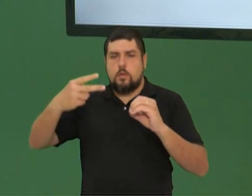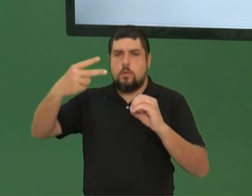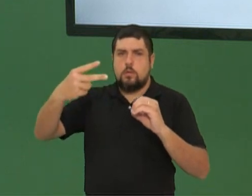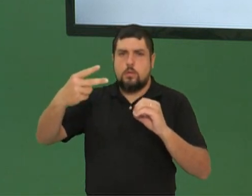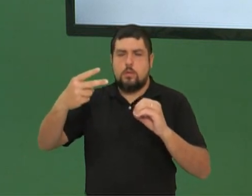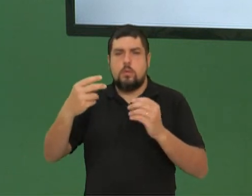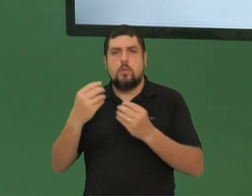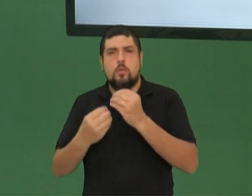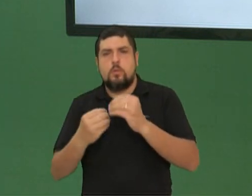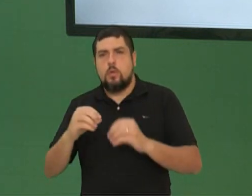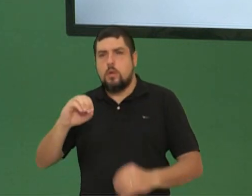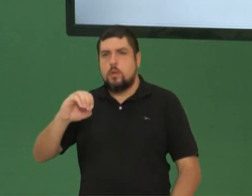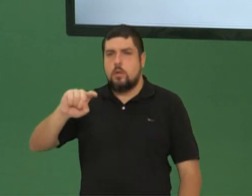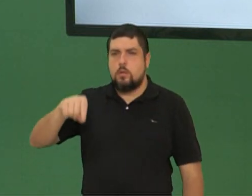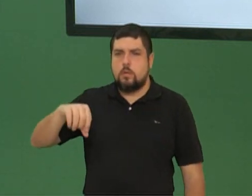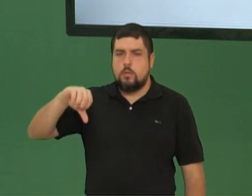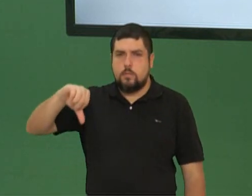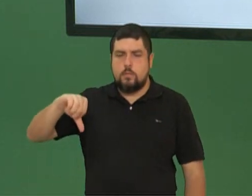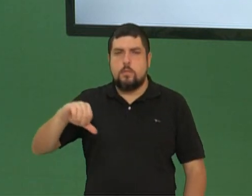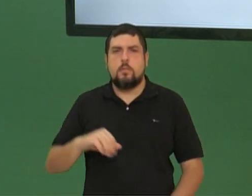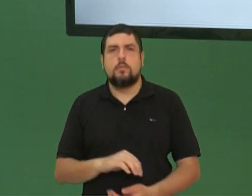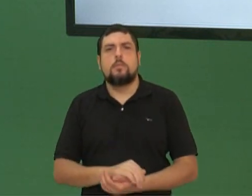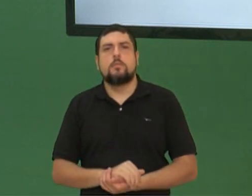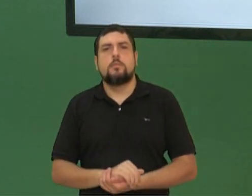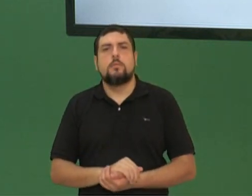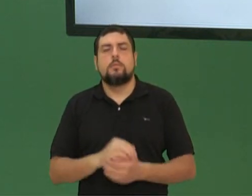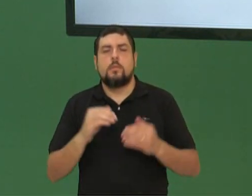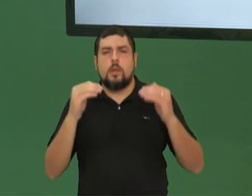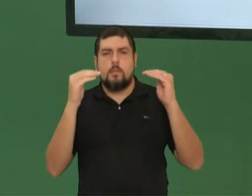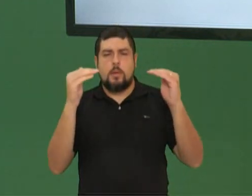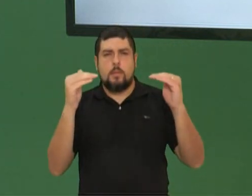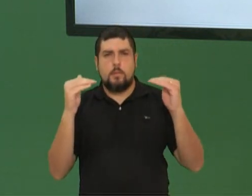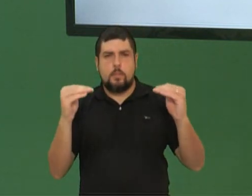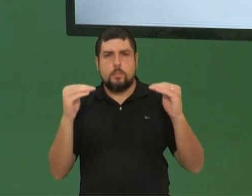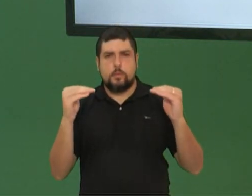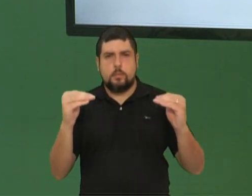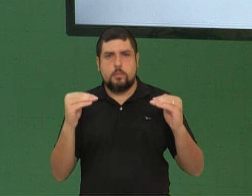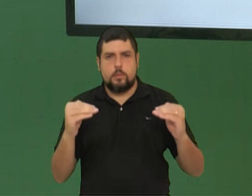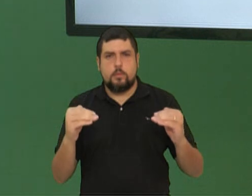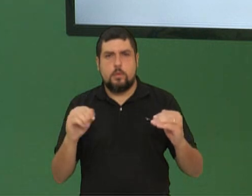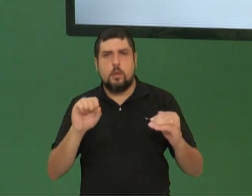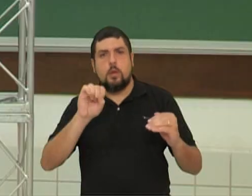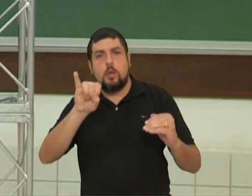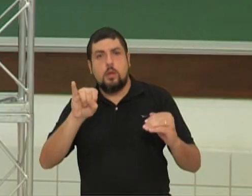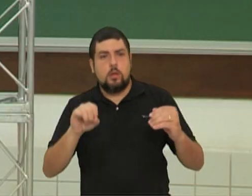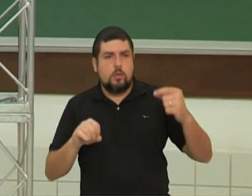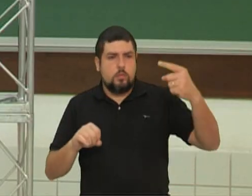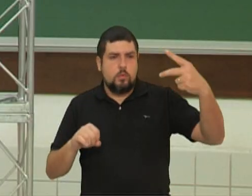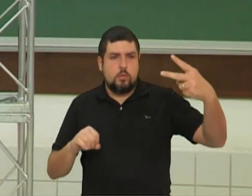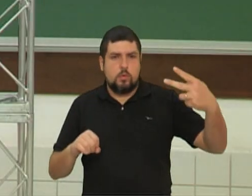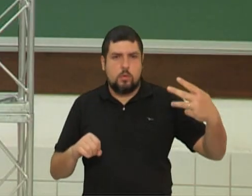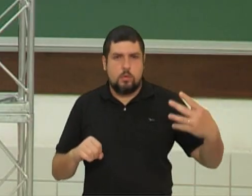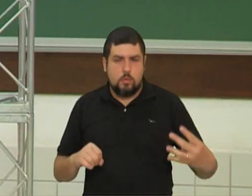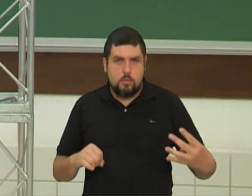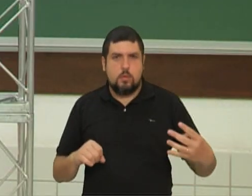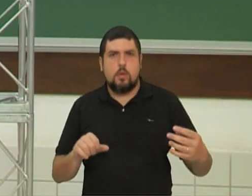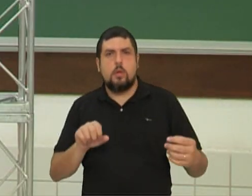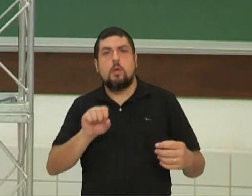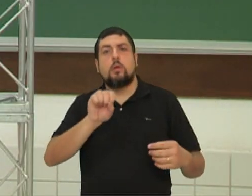dá 0,9. E assim por diante. Se você escolheu 4 pontos, se você